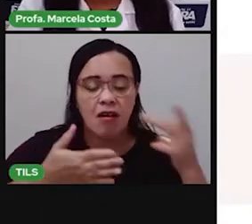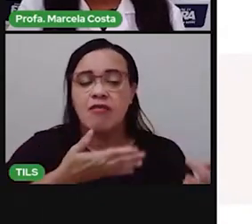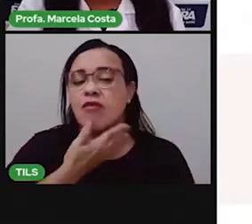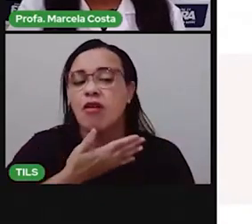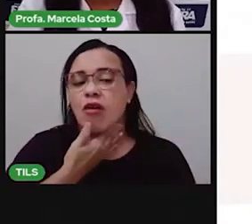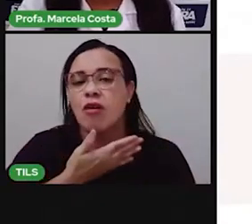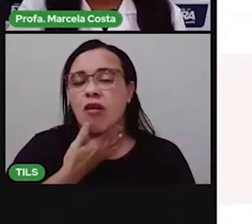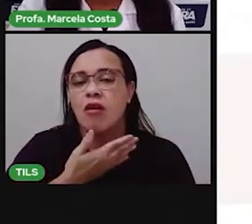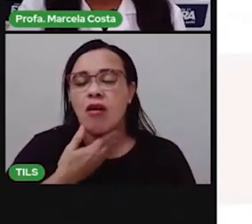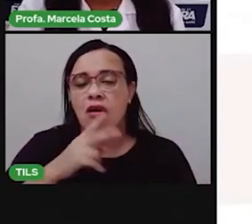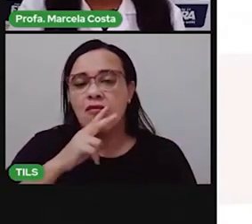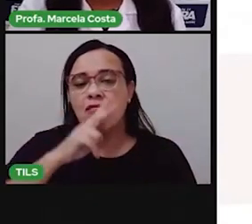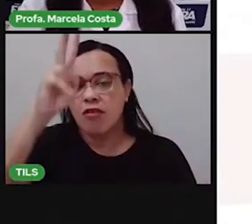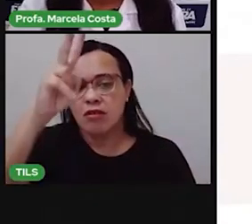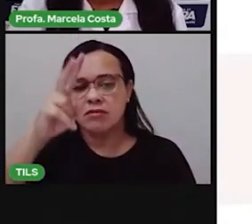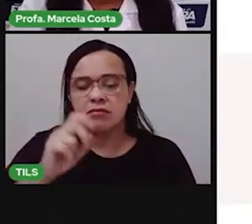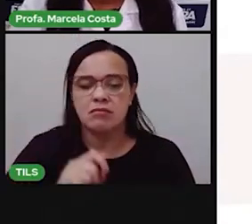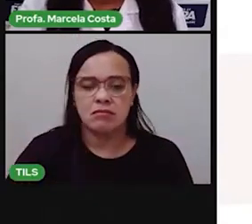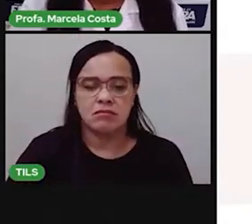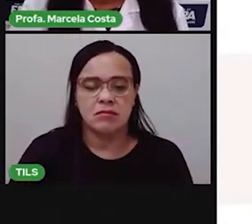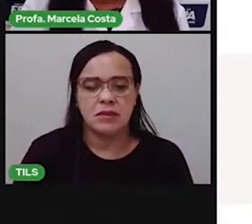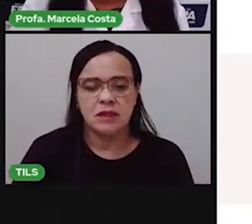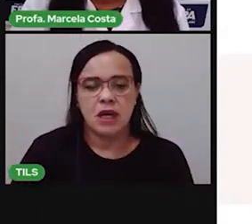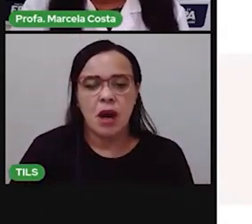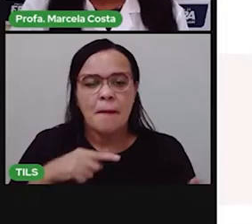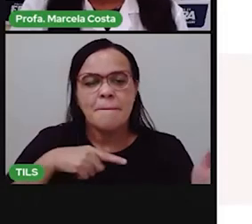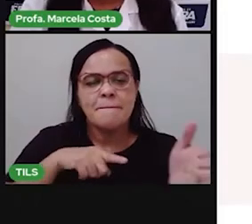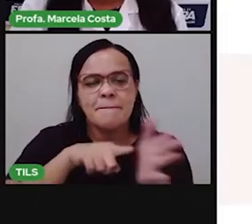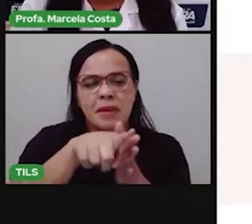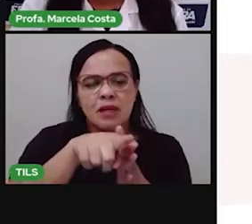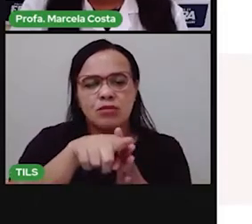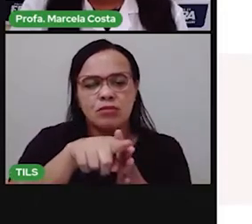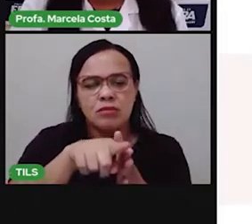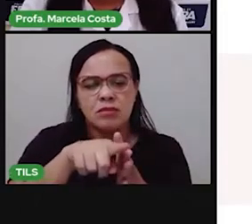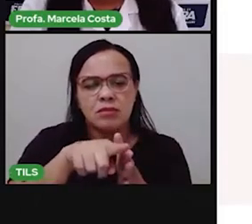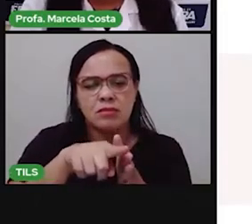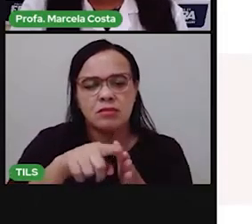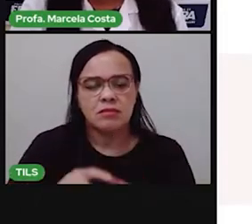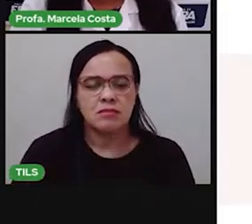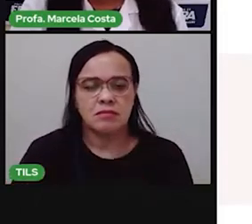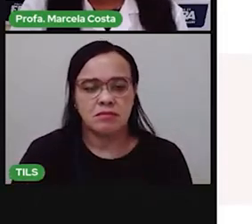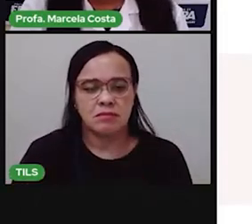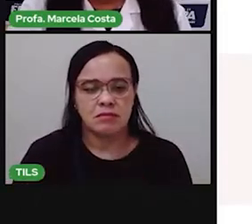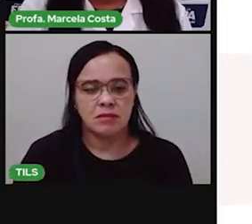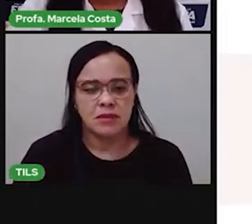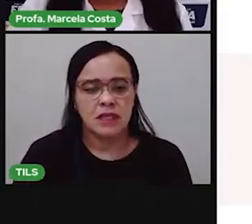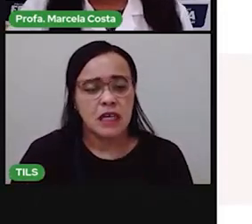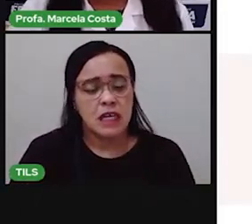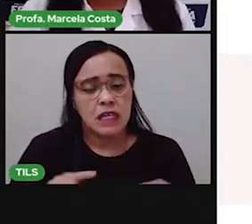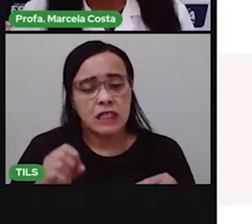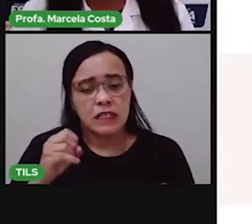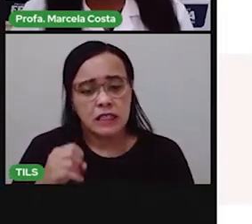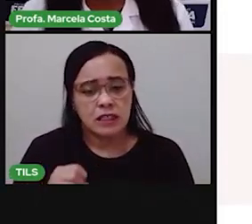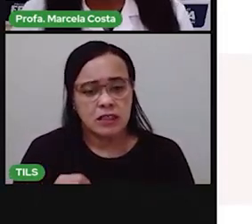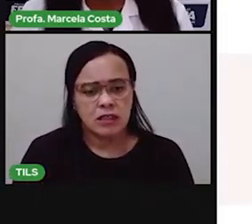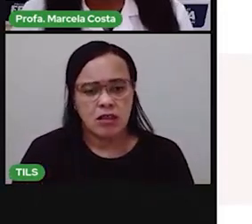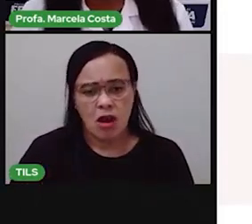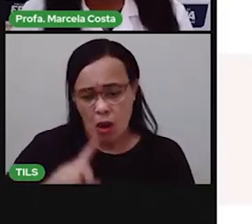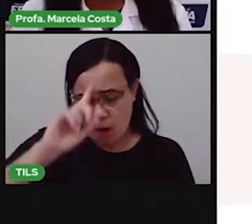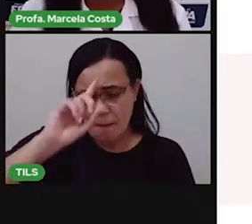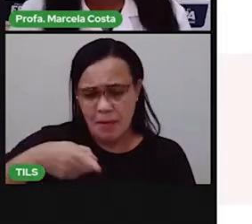vai comunicar que é uma pergunta. É a entonação com a pausa no final. Por exemplo, faz o que eu